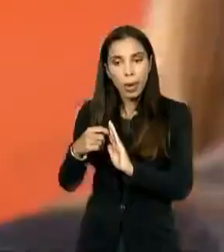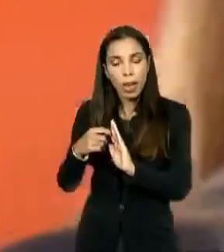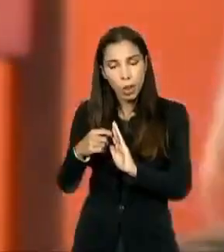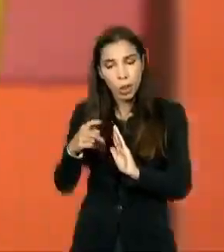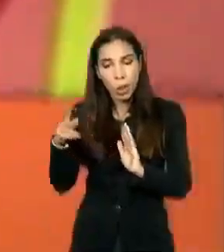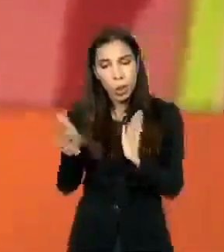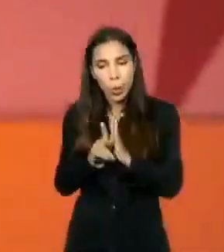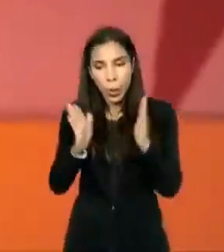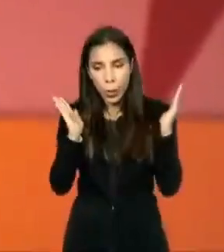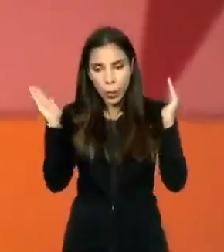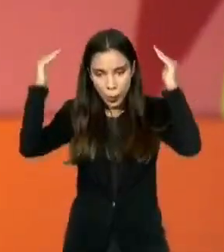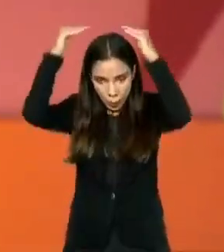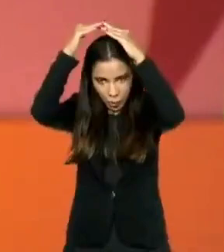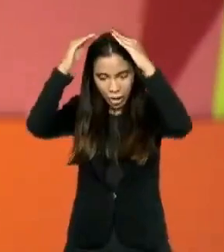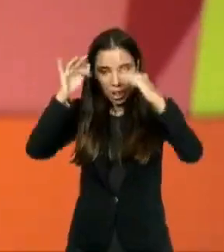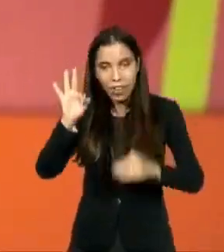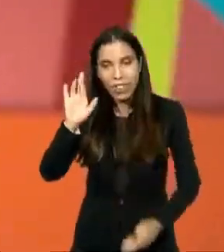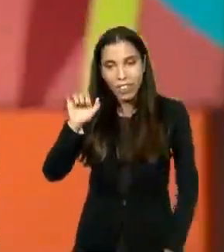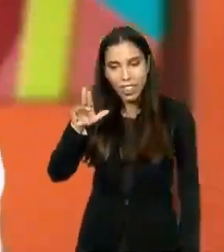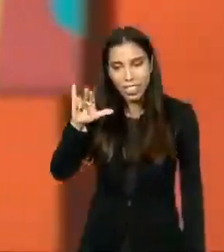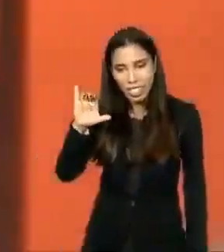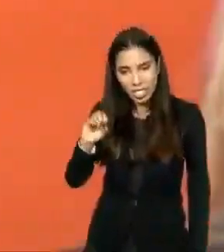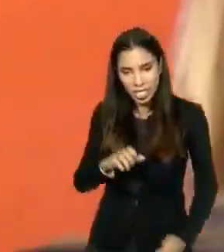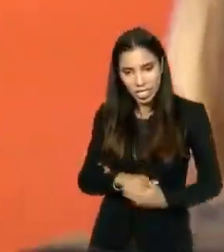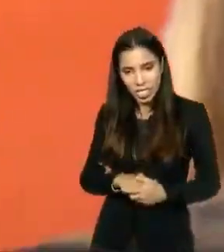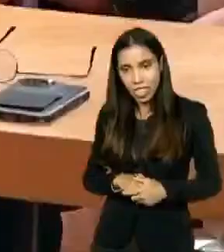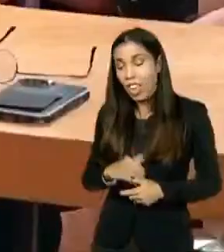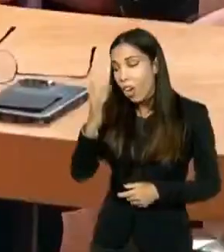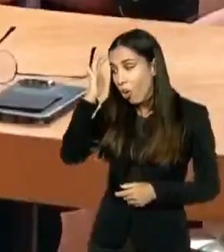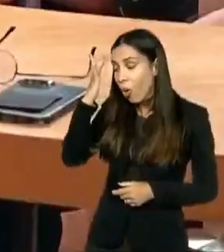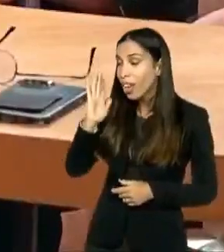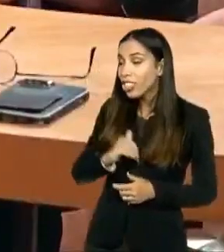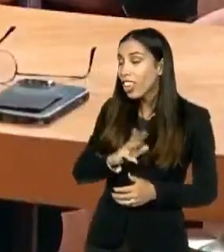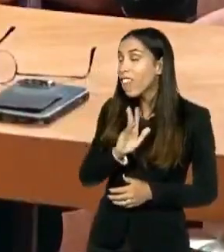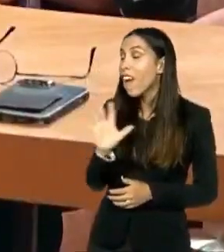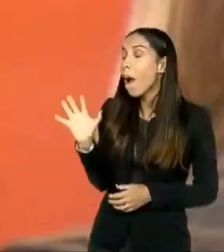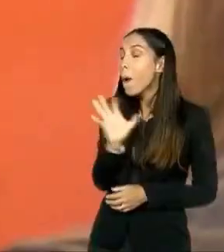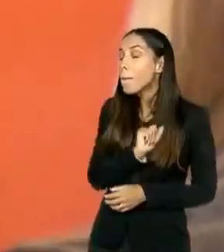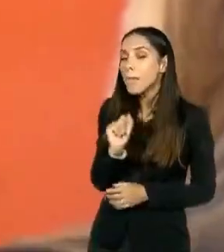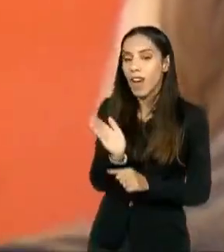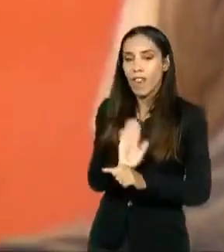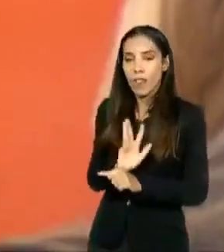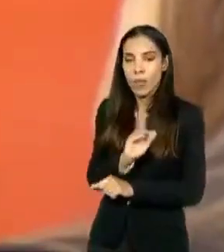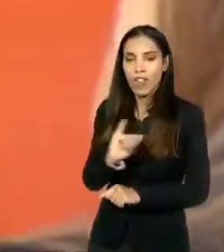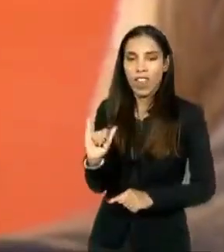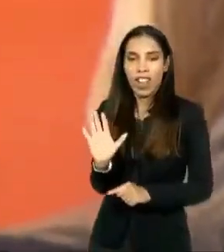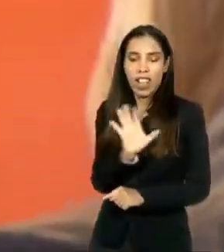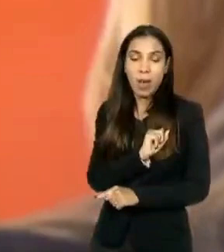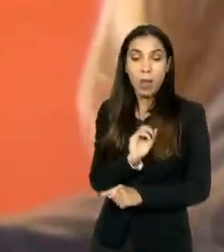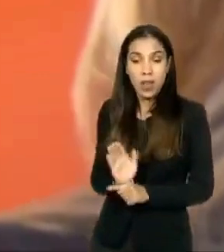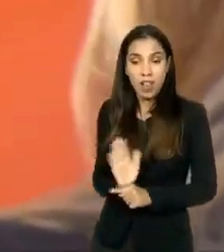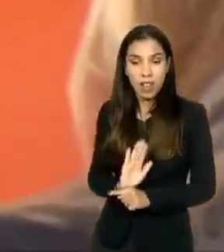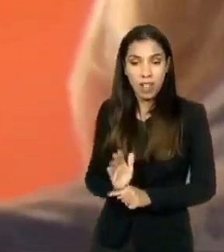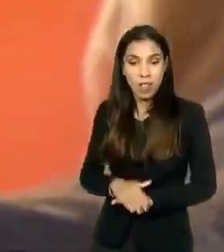Sim, existe nossa. Esse filme? Ele vai adorar. Eu acho que ele vai adorar o filme. Só porque, inclusive, vou ter uma reunião agora com